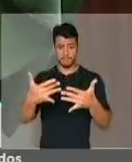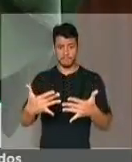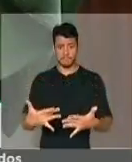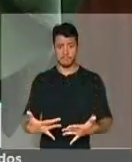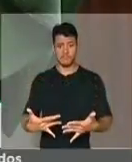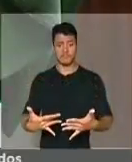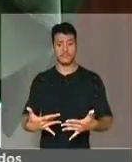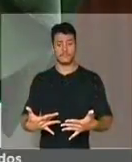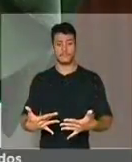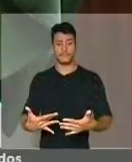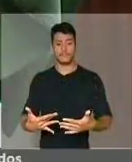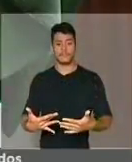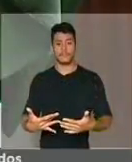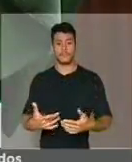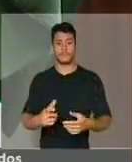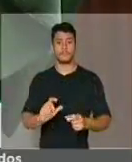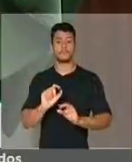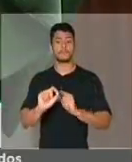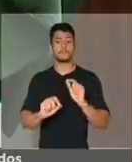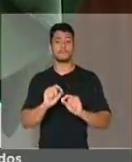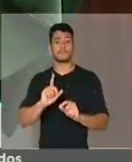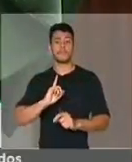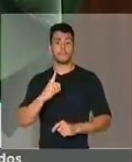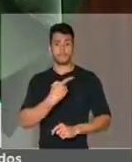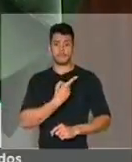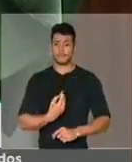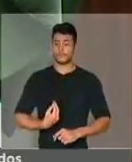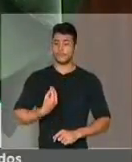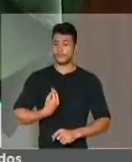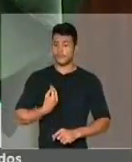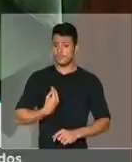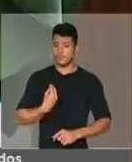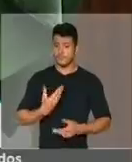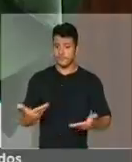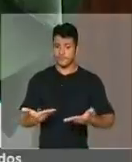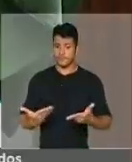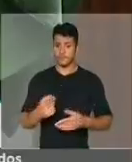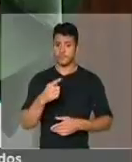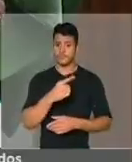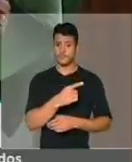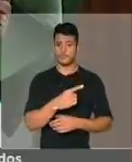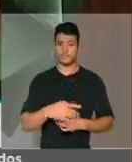retratando mais do que isso, o que vivemos hoje no nosso Estado.